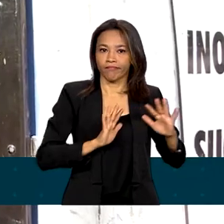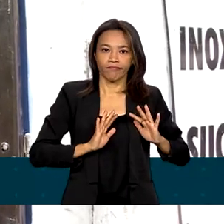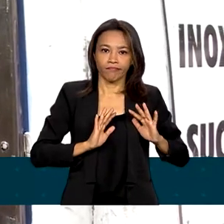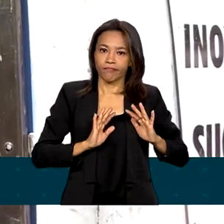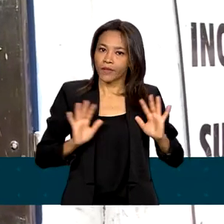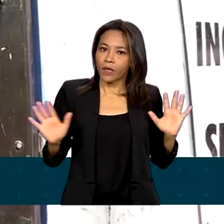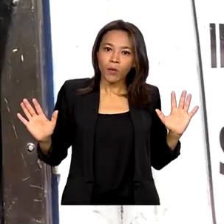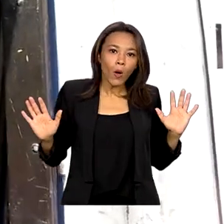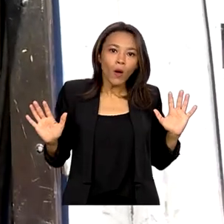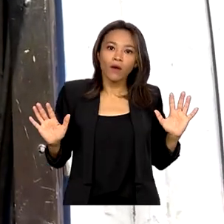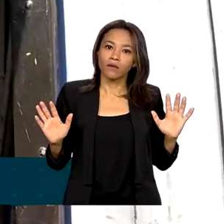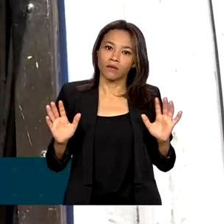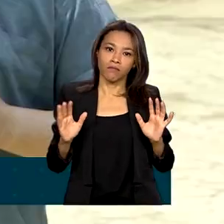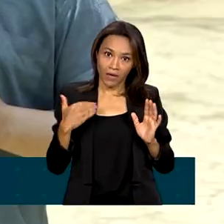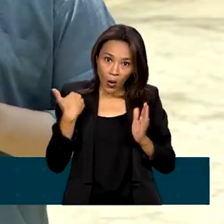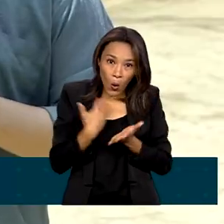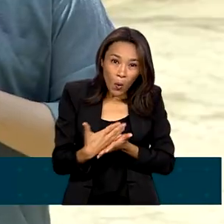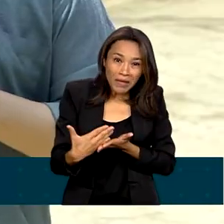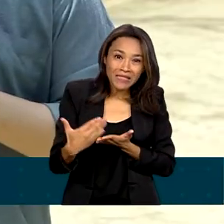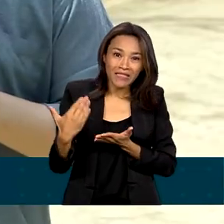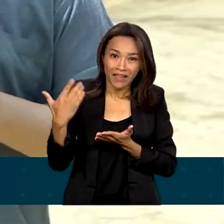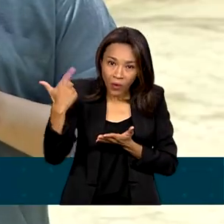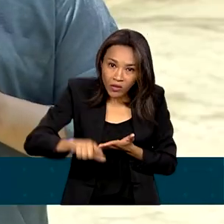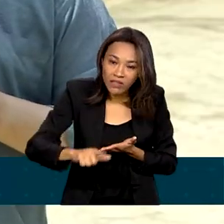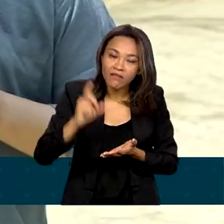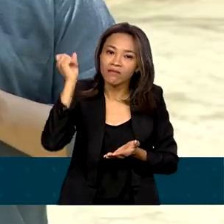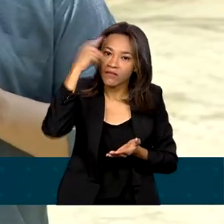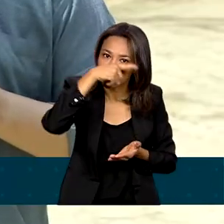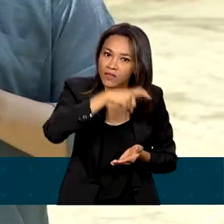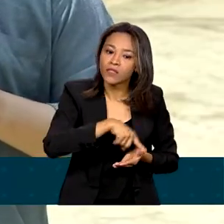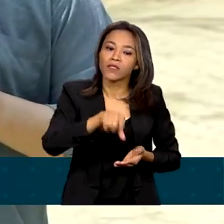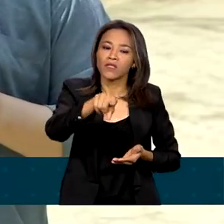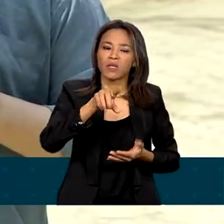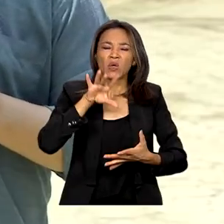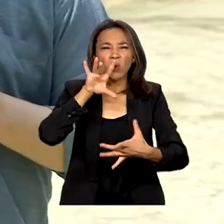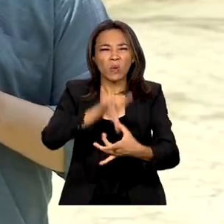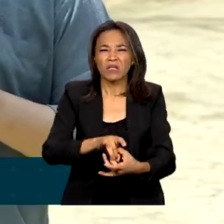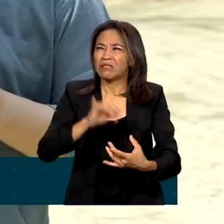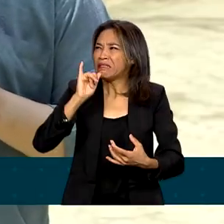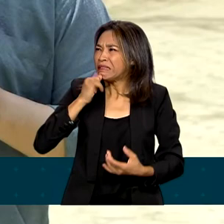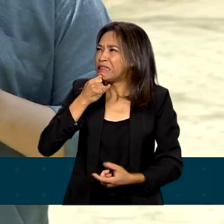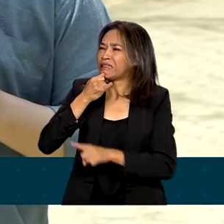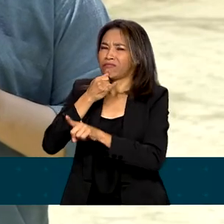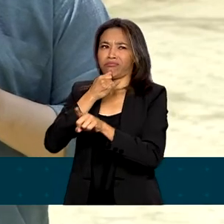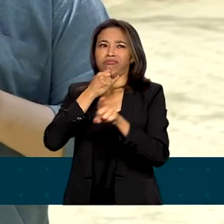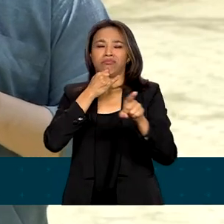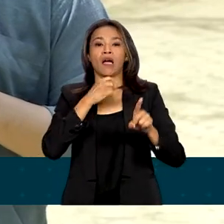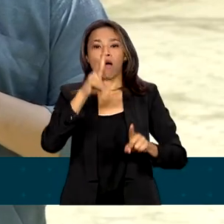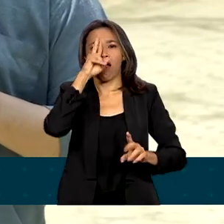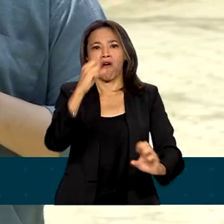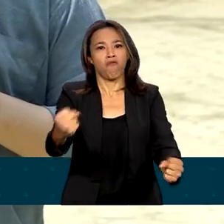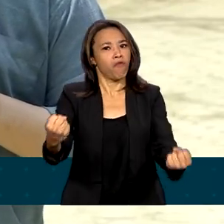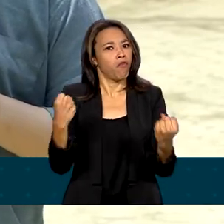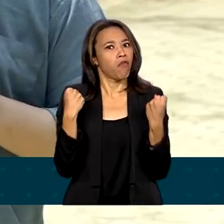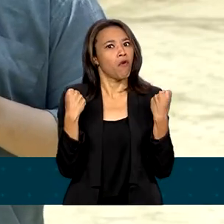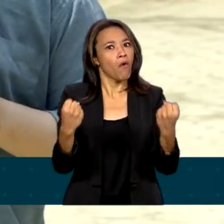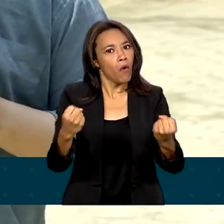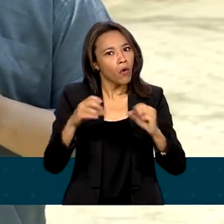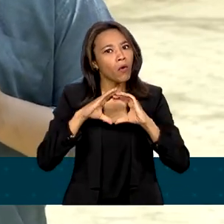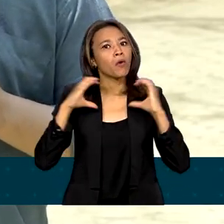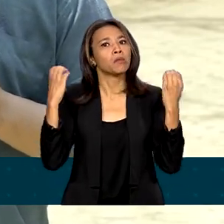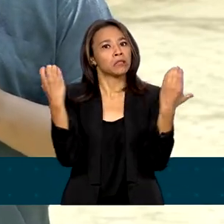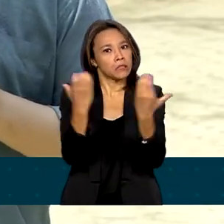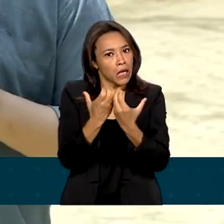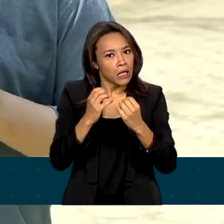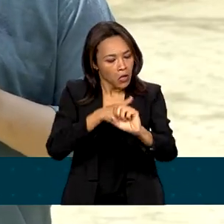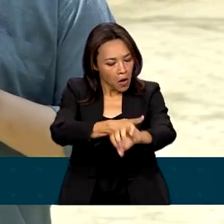ele recomeçar vai ser bem difícil mesmo nem um cenário de tristeza a força da comunidade aqui de São Sebastião se faz presente